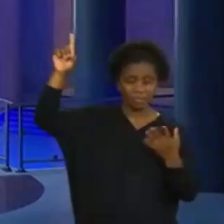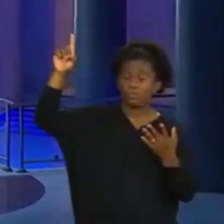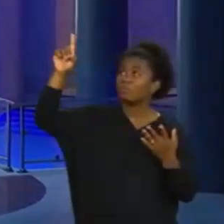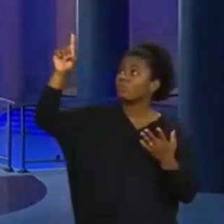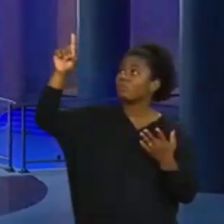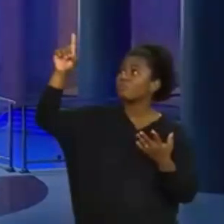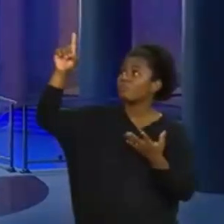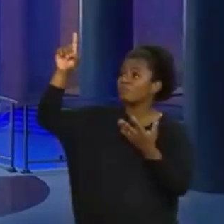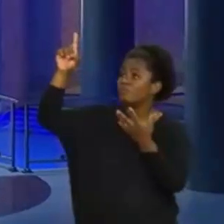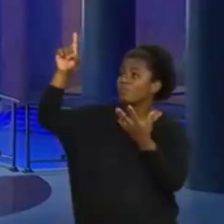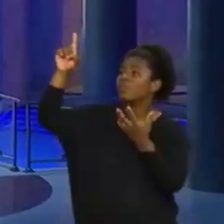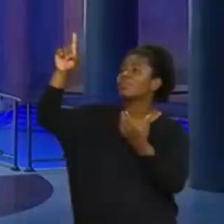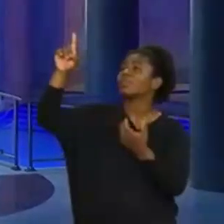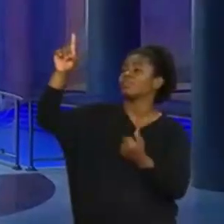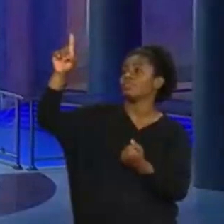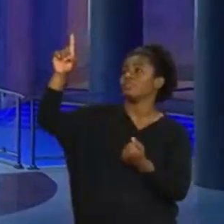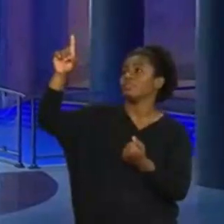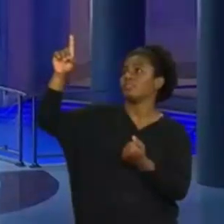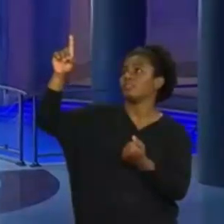ele tem vida,